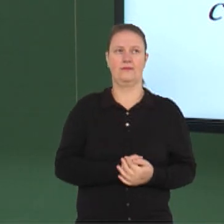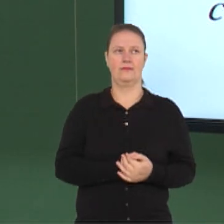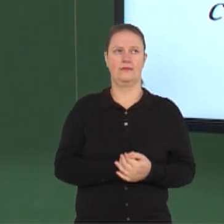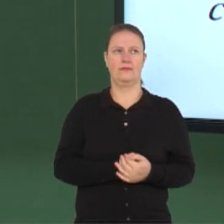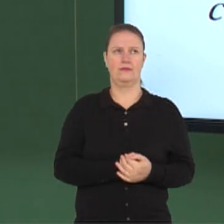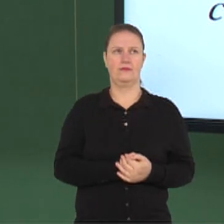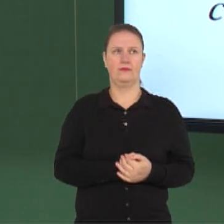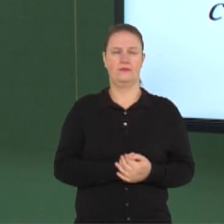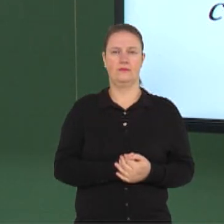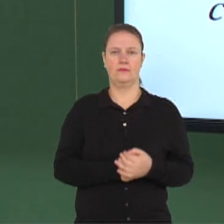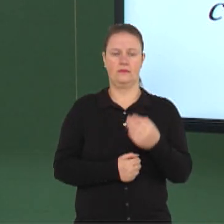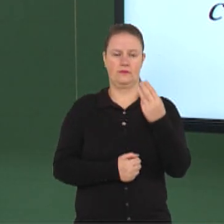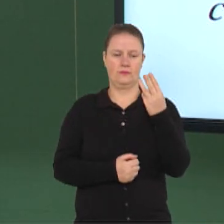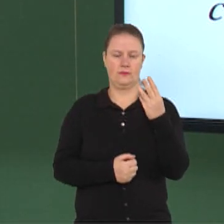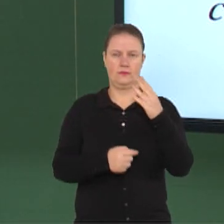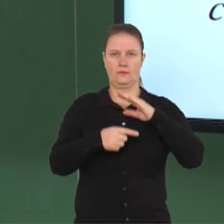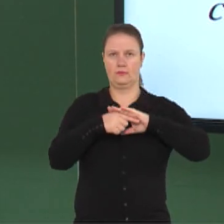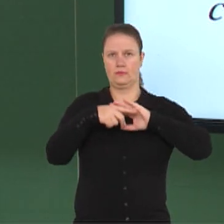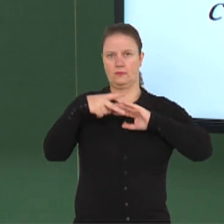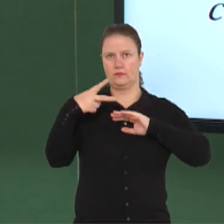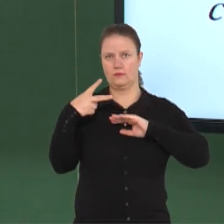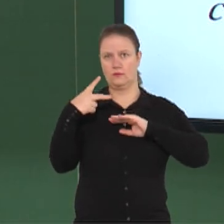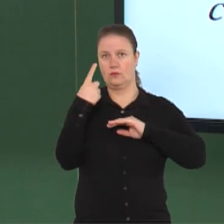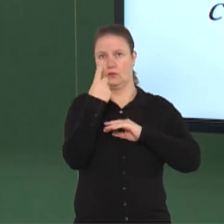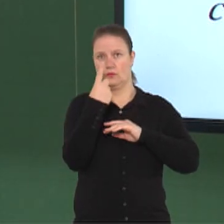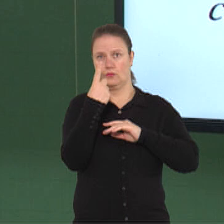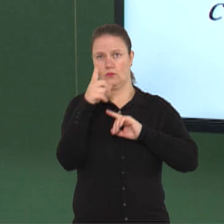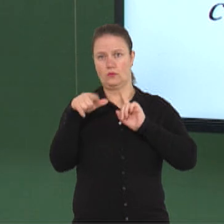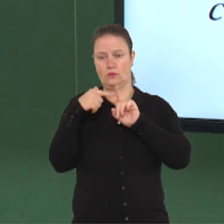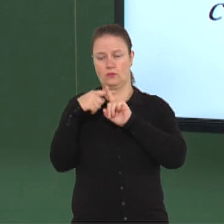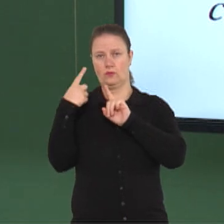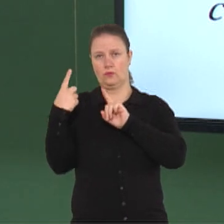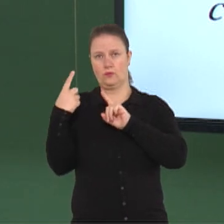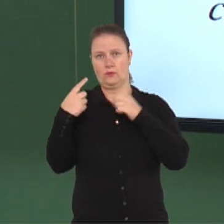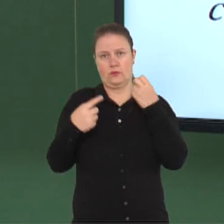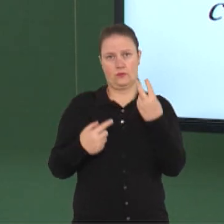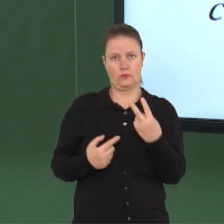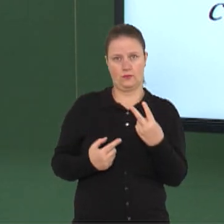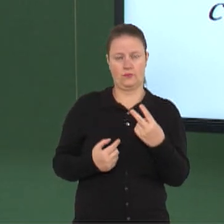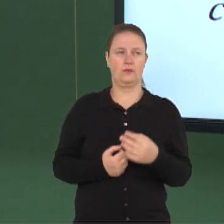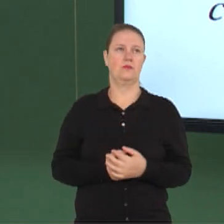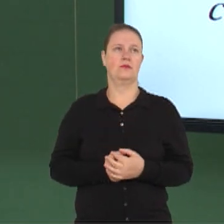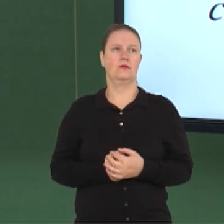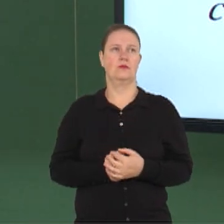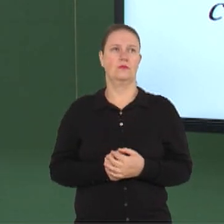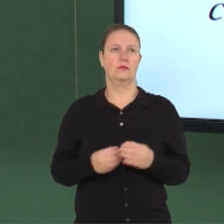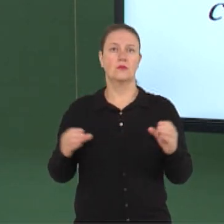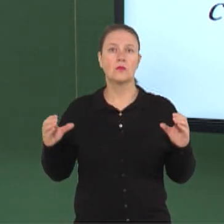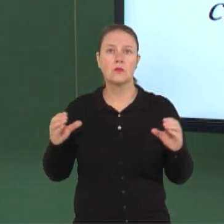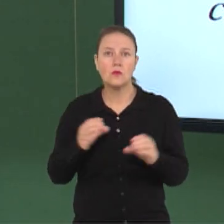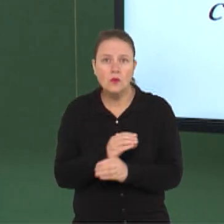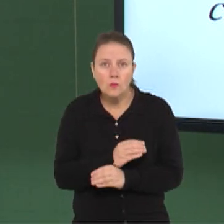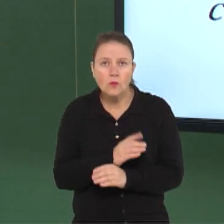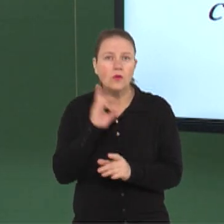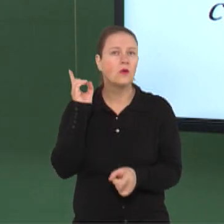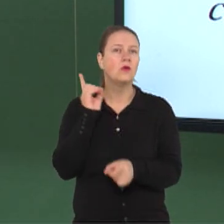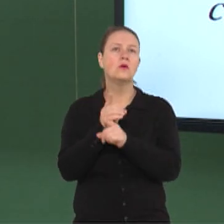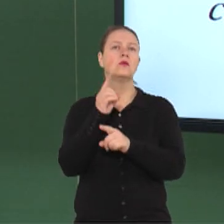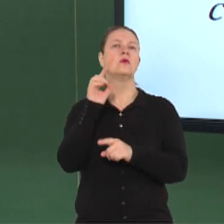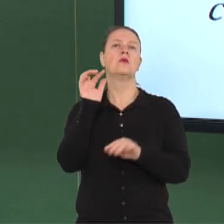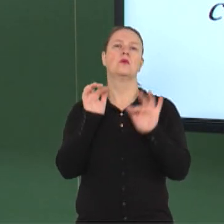3 menos 2, 1. Mais 1, 2. Professor, terminou o exercício aqui e encontrei o f de